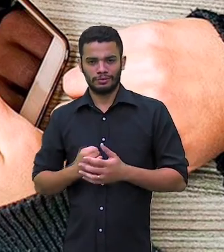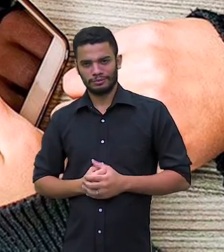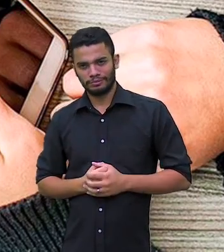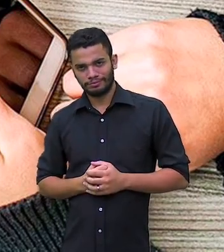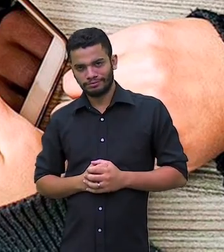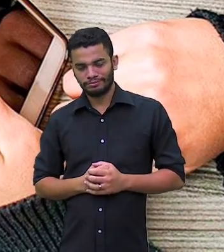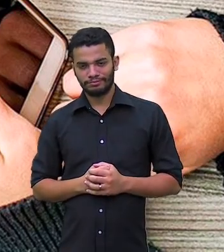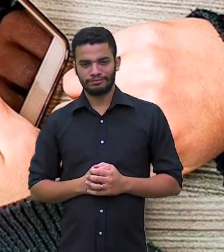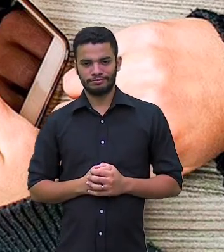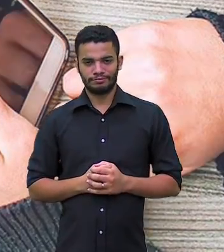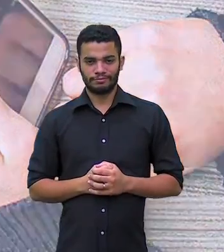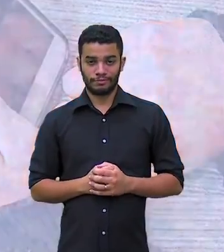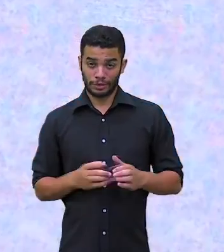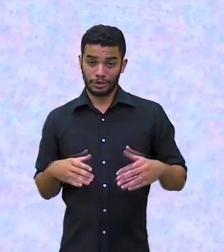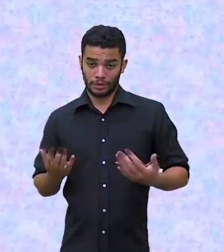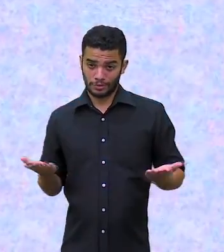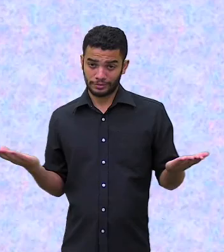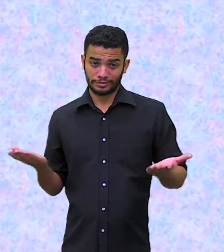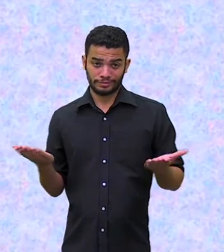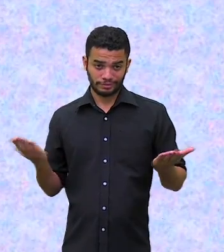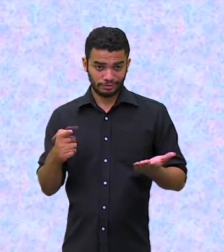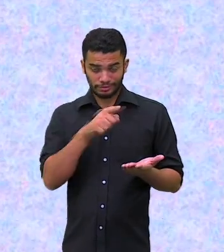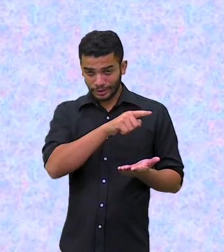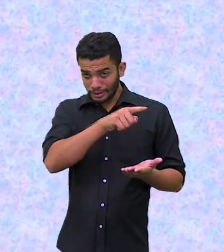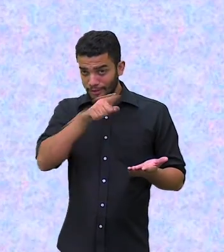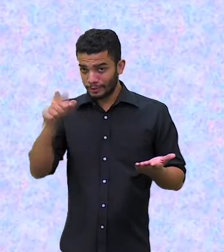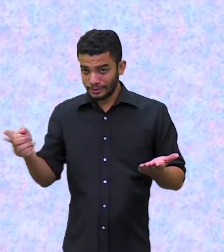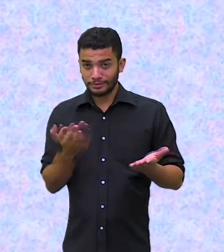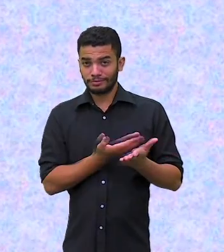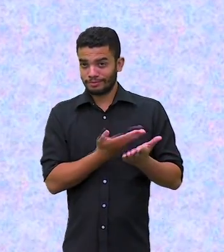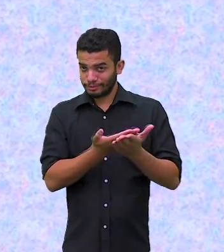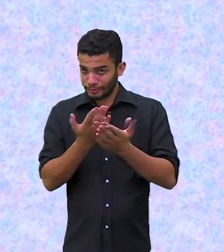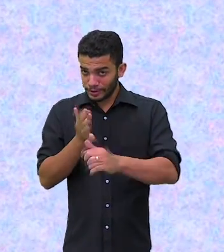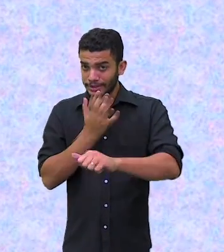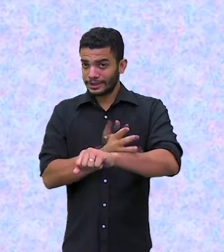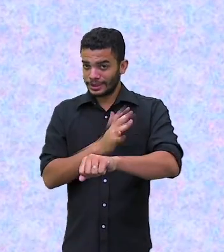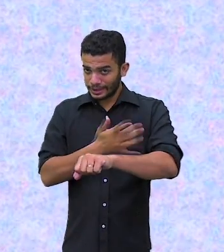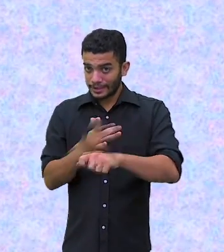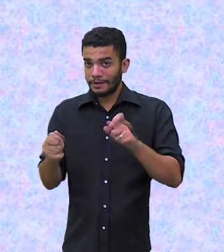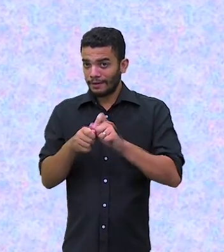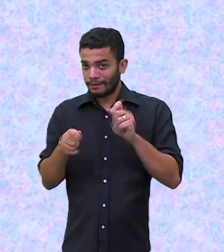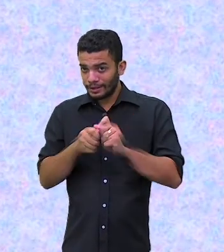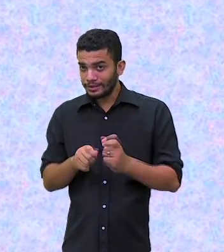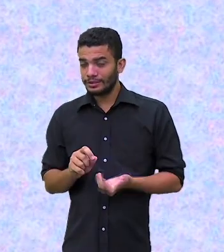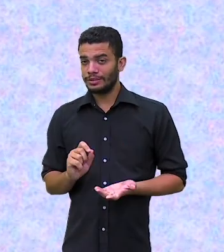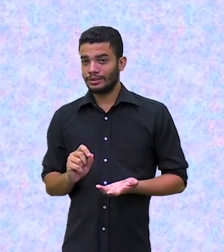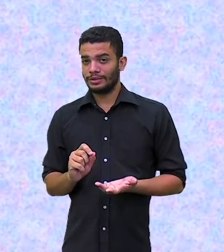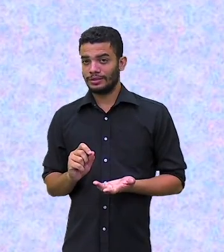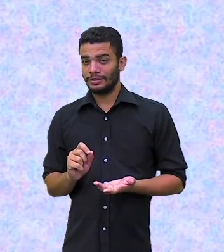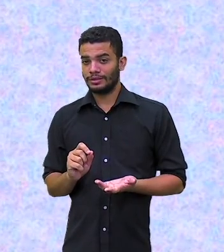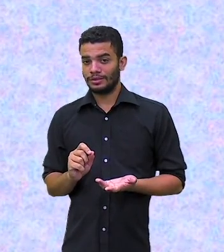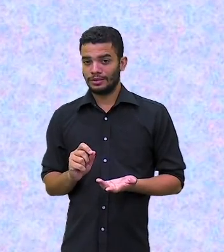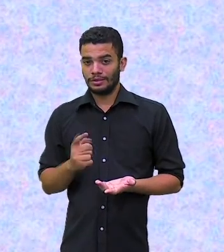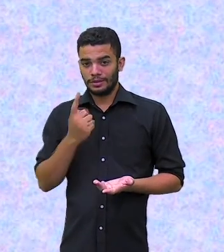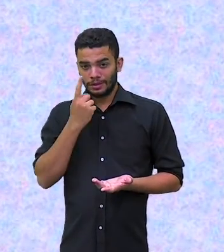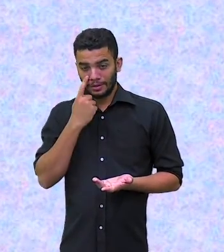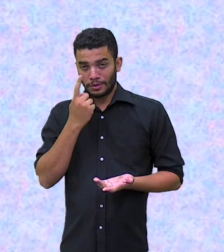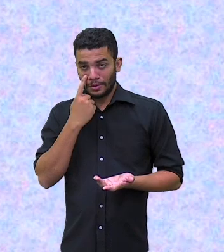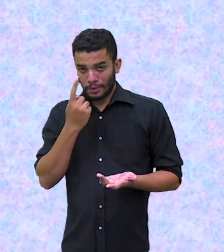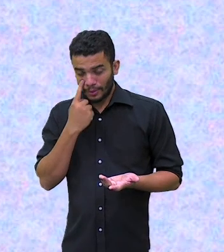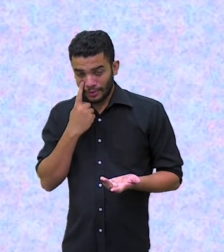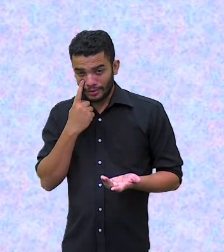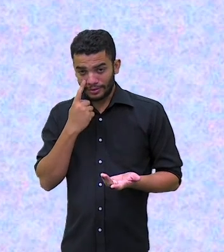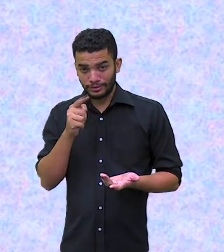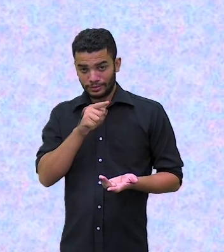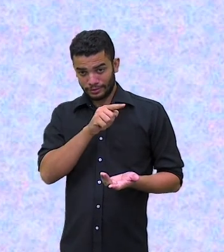Bem, e agora é com vocês. Coloque tudo isso em prática, hein? E aproveita aqui para fazer os nossos lembretes.